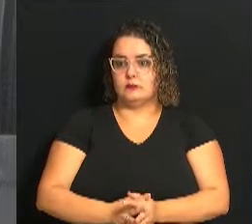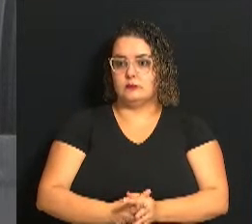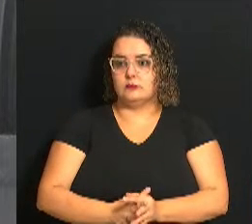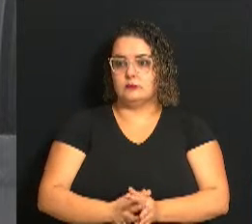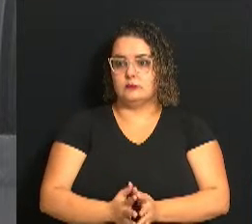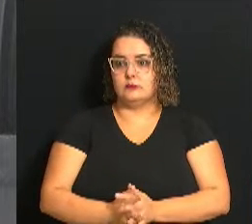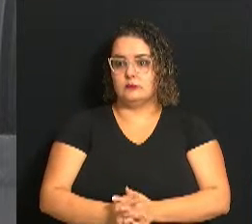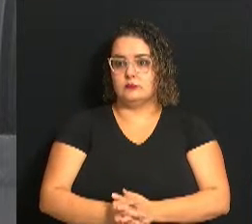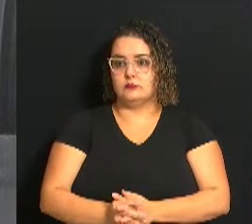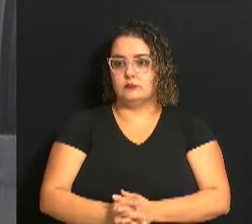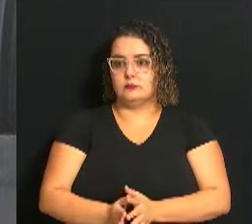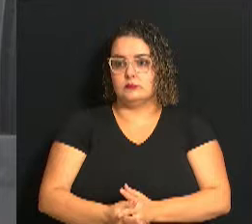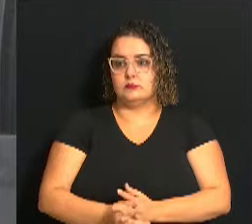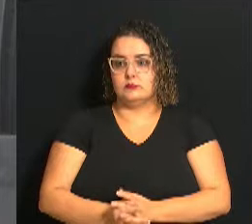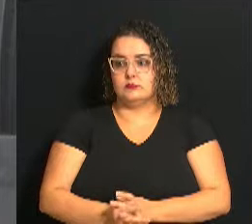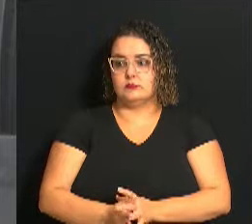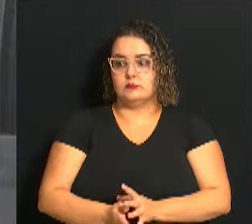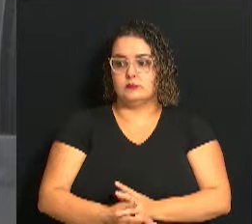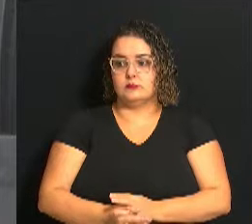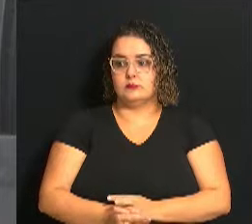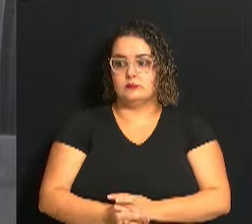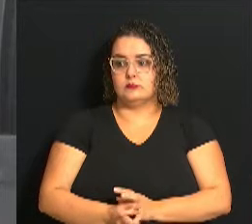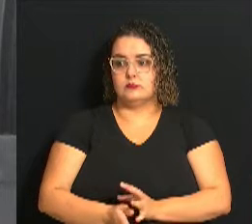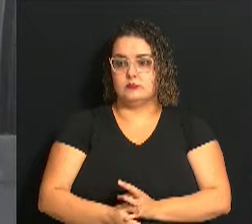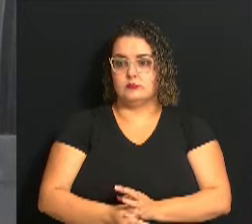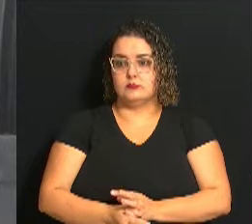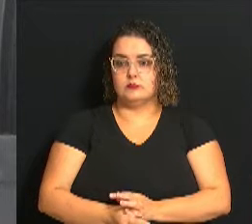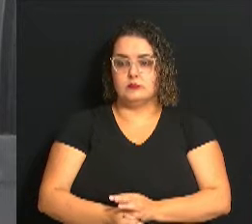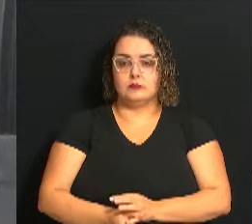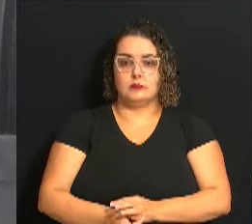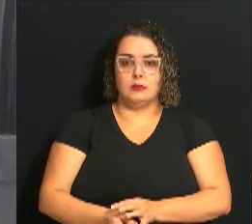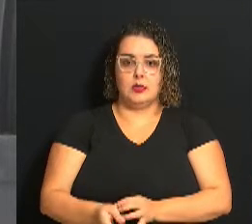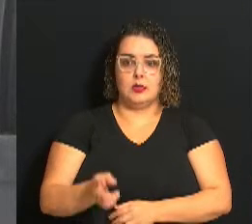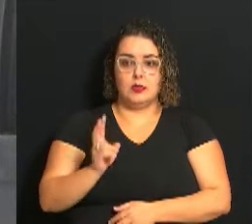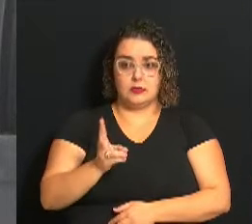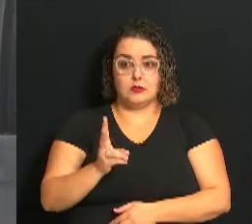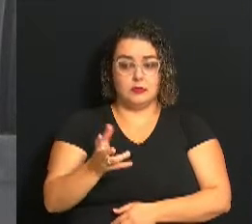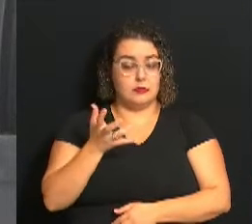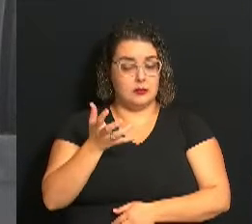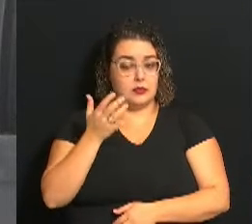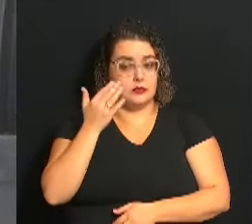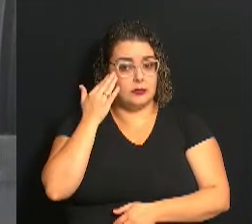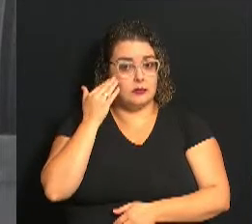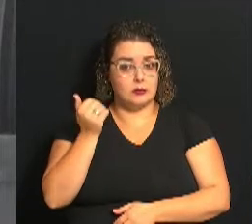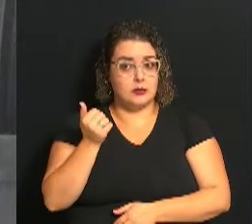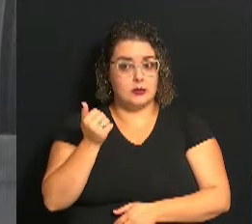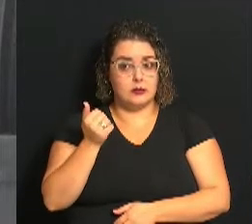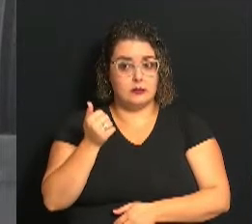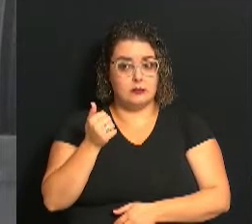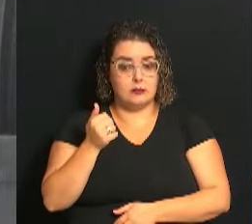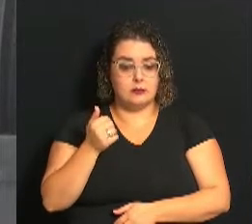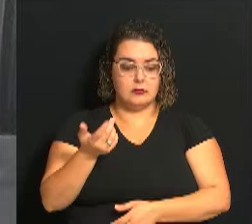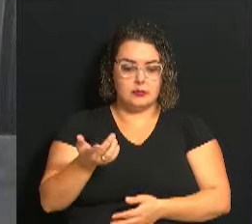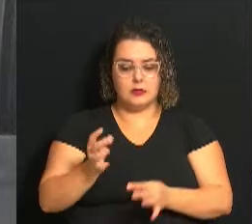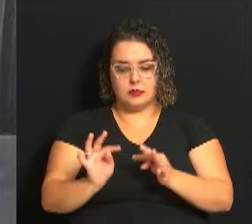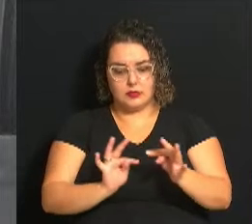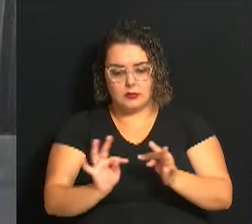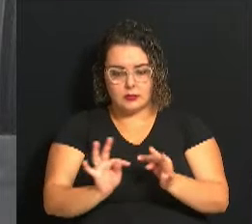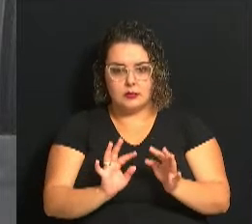Eu sempre fico querendo muito saber, além dessa questão técnica,